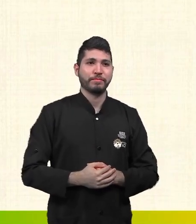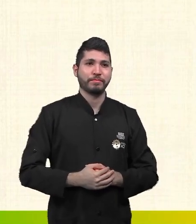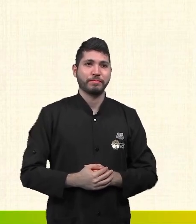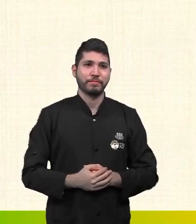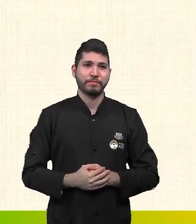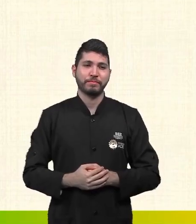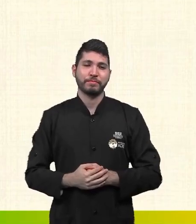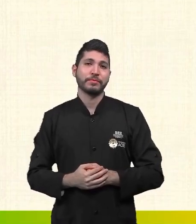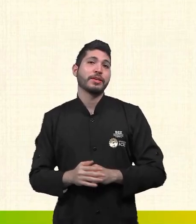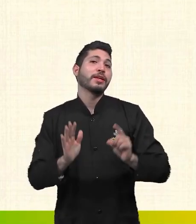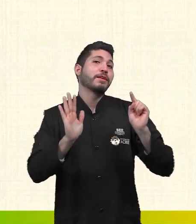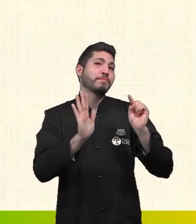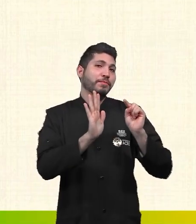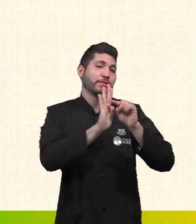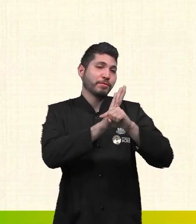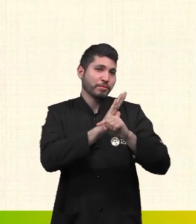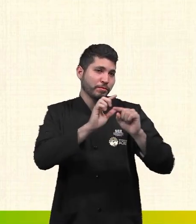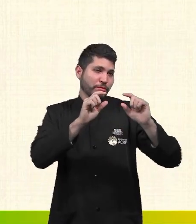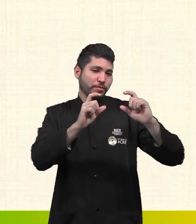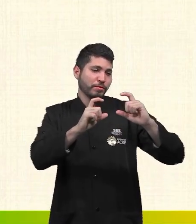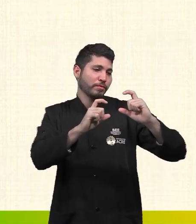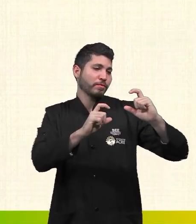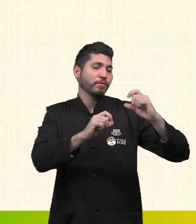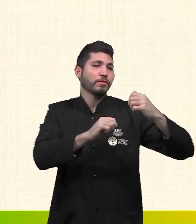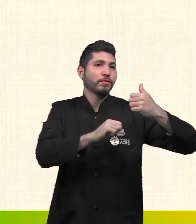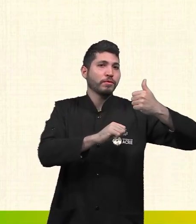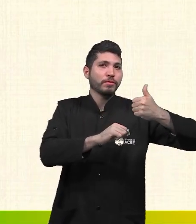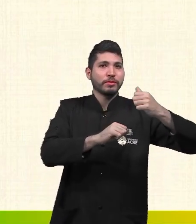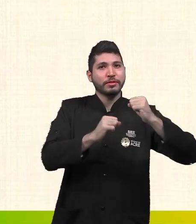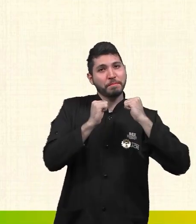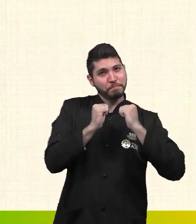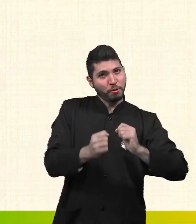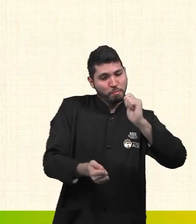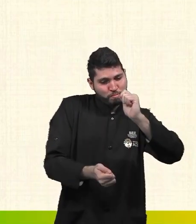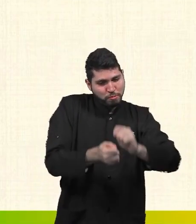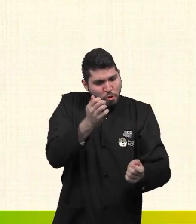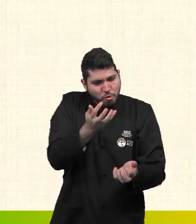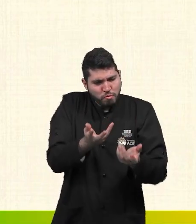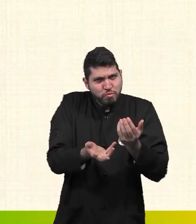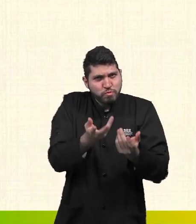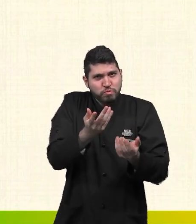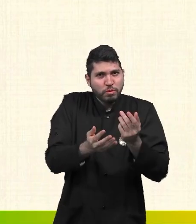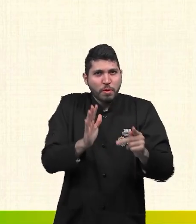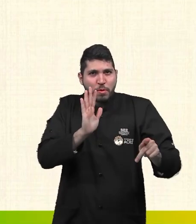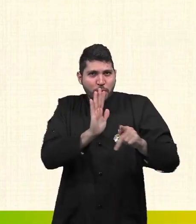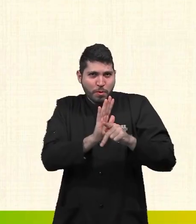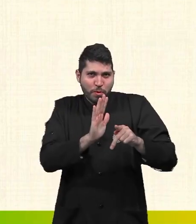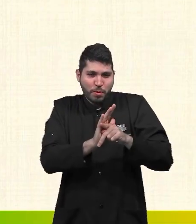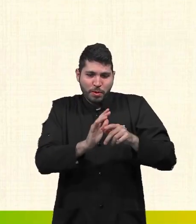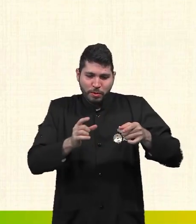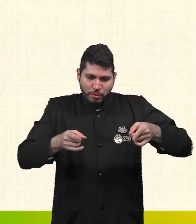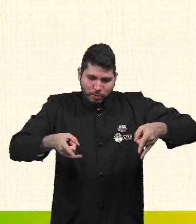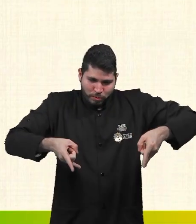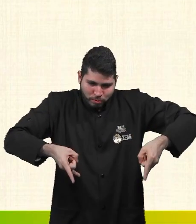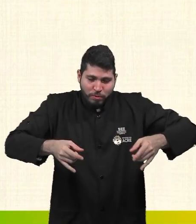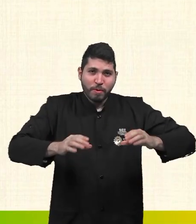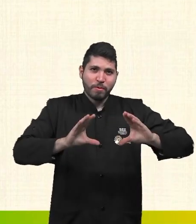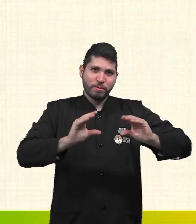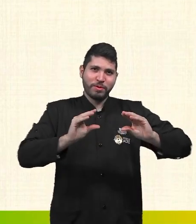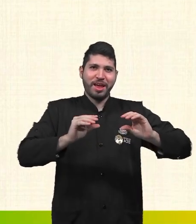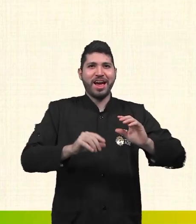melhor, ele pergunta aqui no primeiro quadrinho se ele pode tocar fogo no próprio colchão. E ela vai e diz que